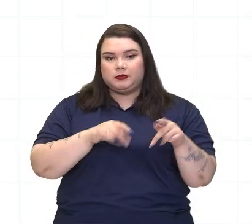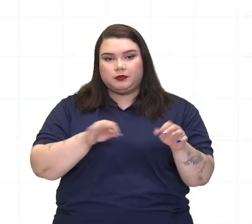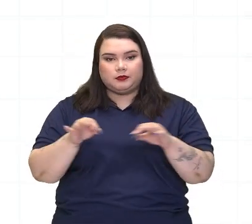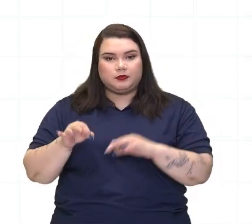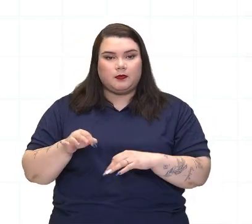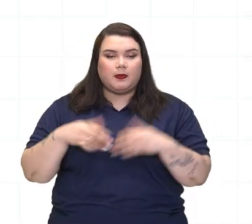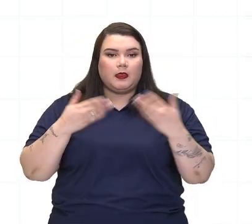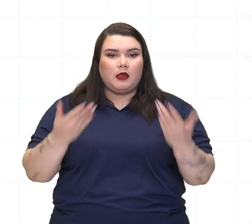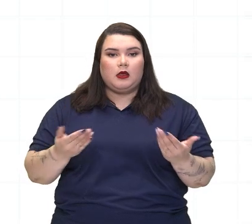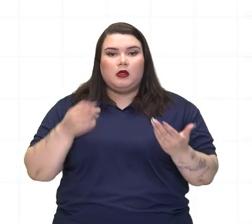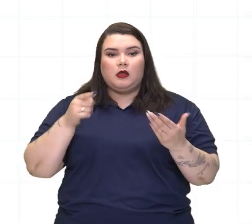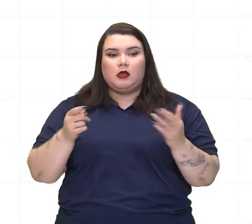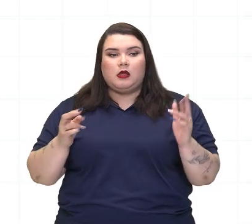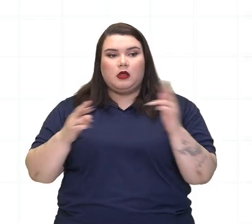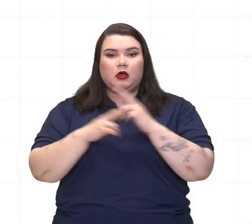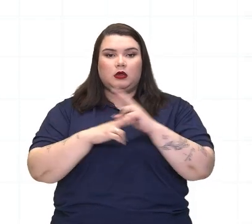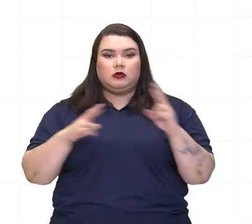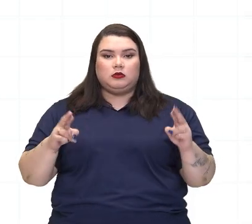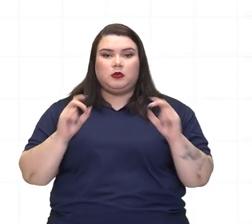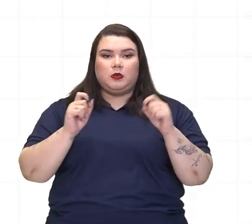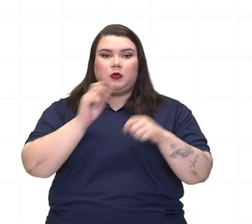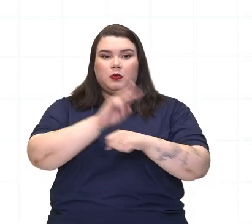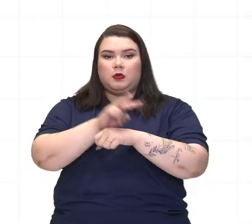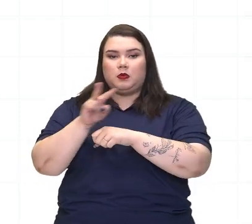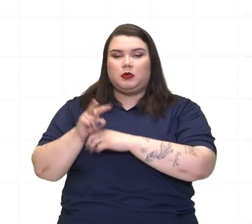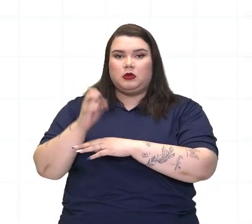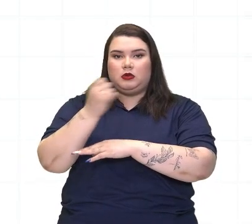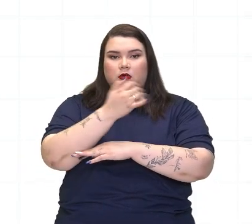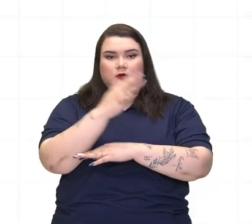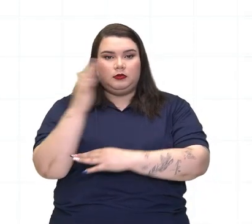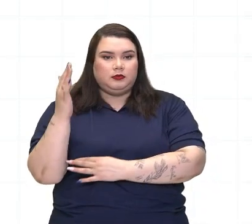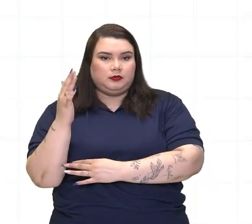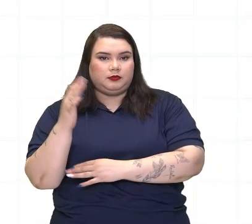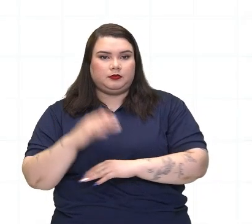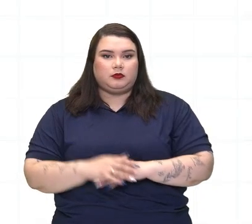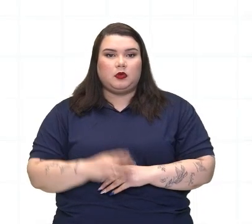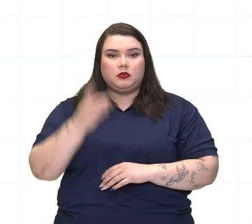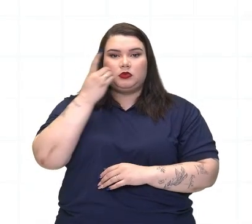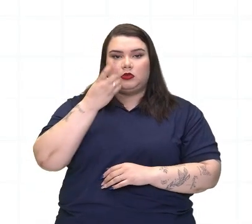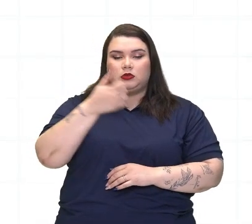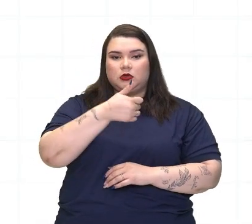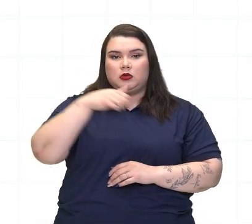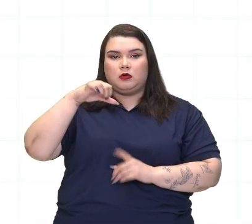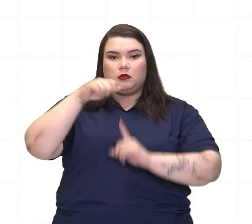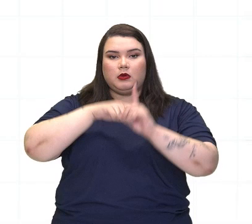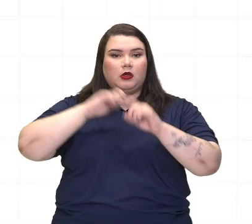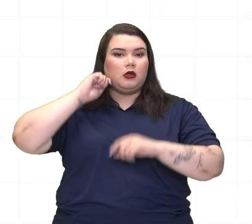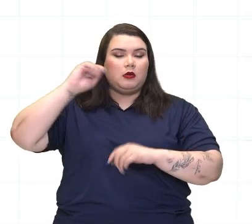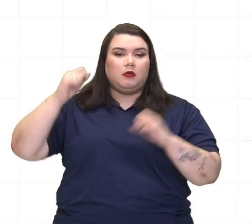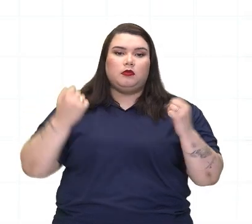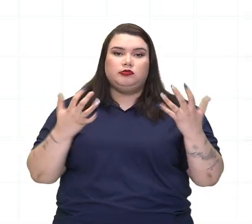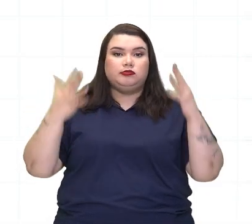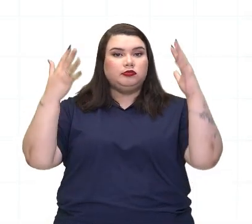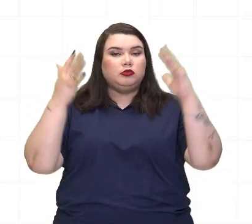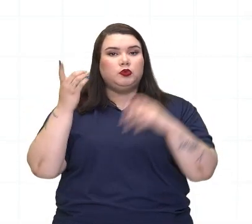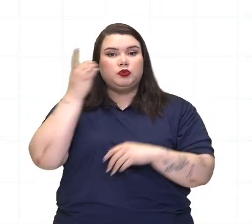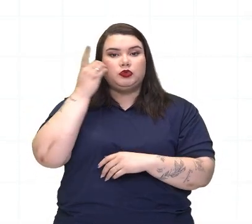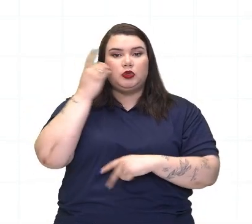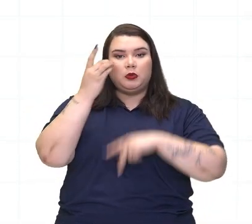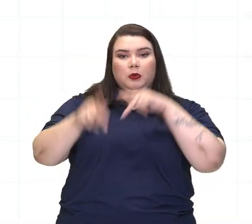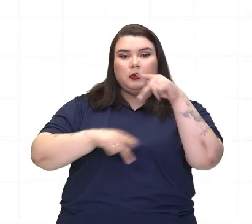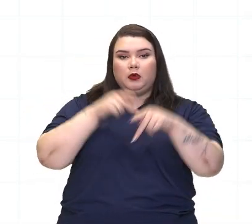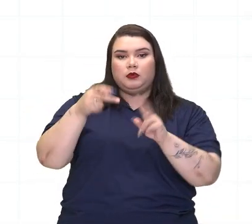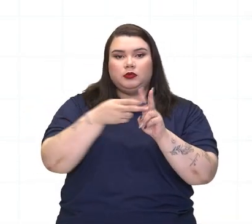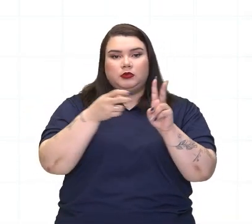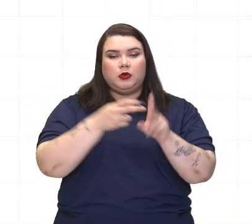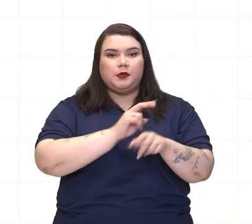Nesse caso, enquanto guardiões das florestas. Então, no dia 19 de abril, celebramos o Dia dos Povos Indígenas, que são muito mais